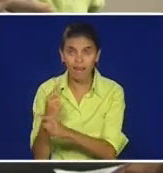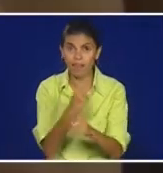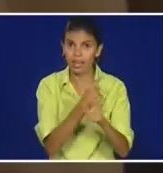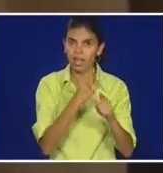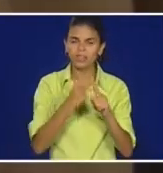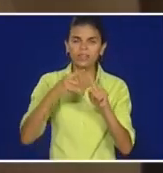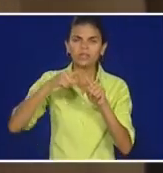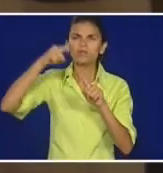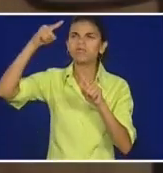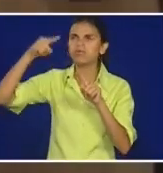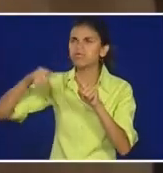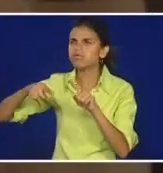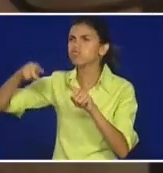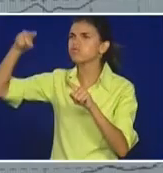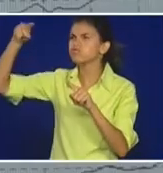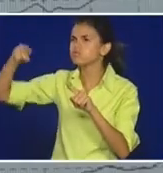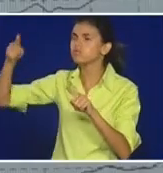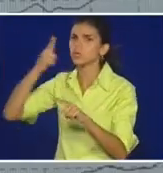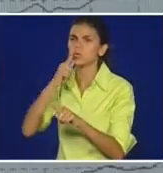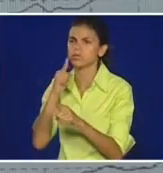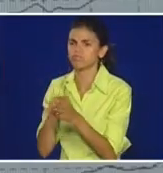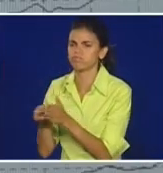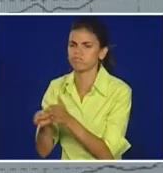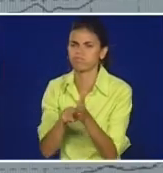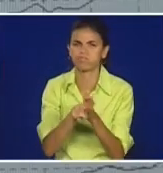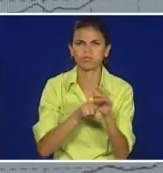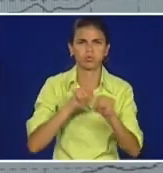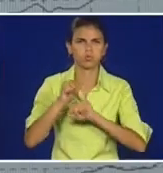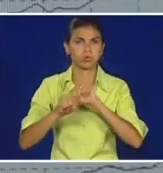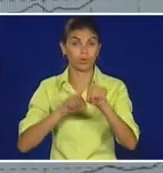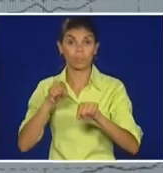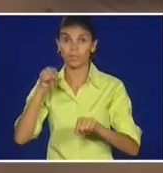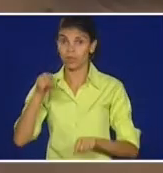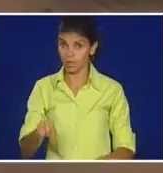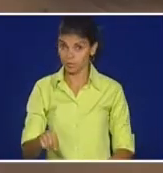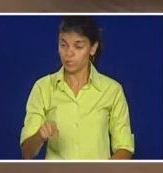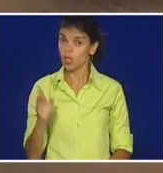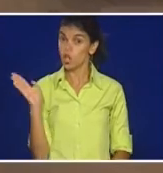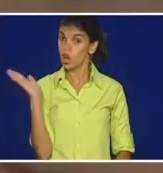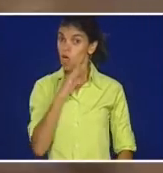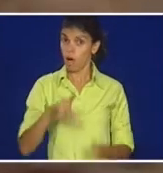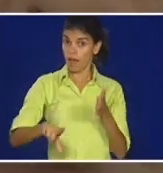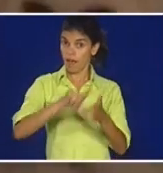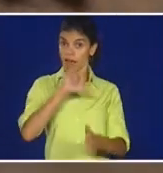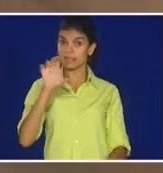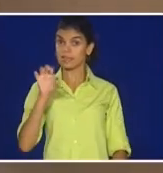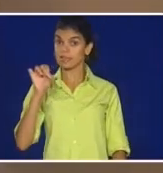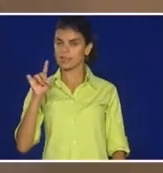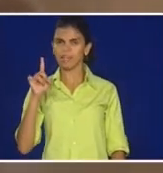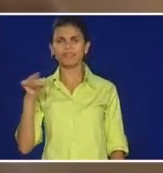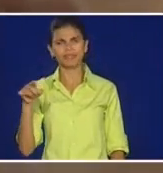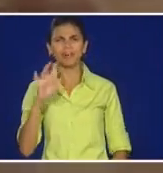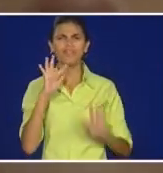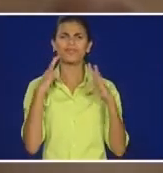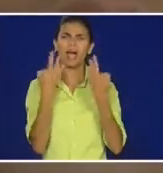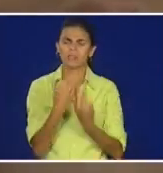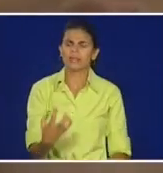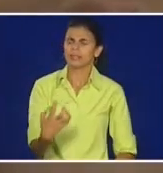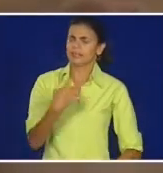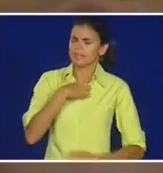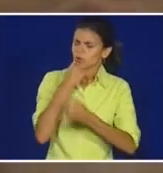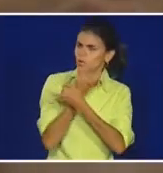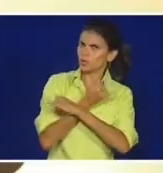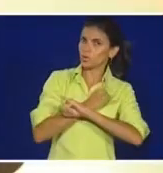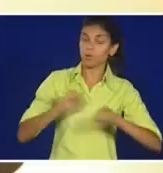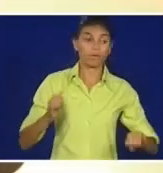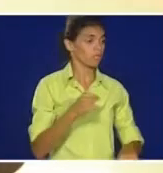bebê. Diversas ondas são obtidas e interpretadas. O diagnóstico da surdez é sempre muito doloroso para